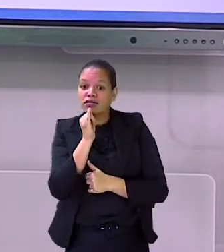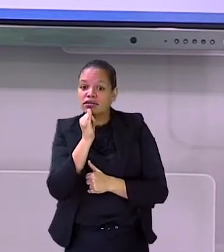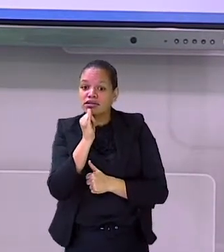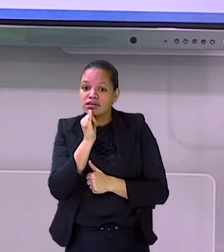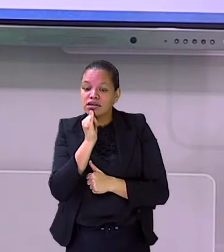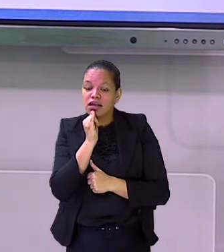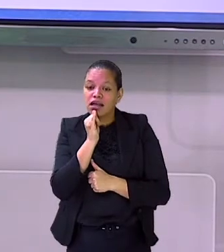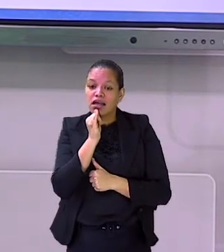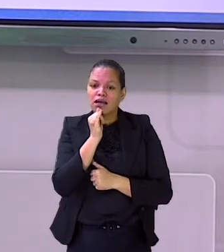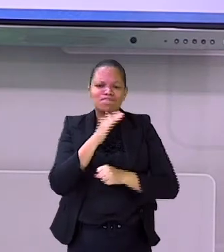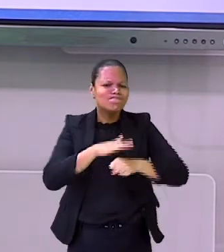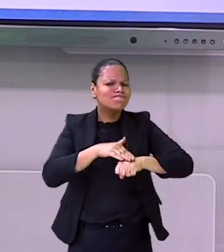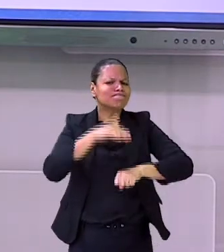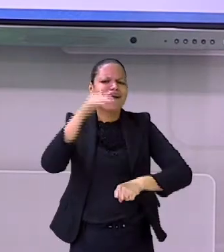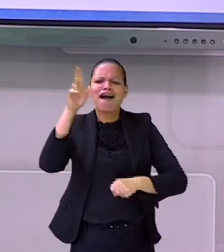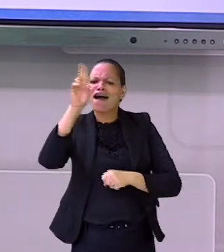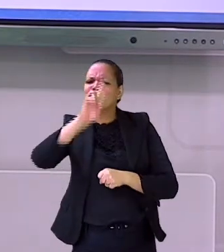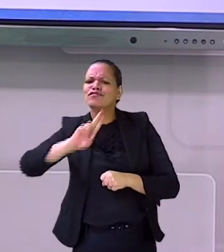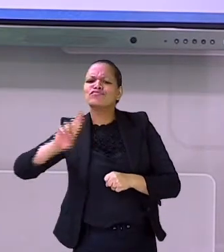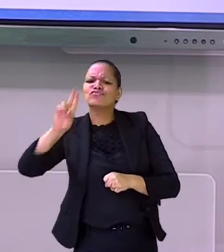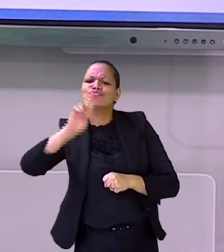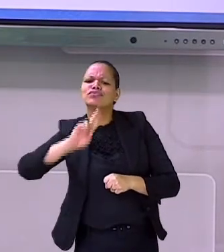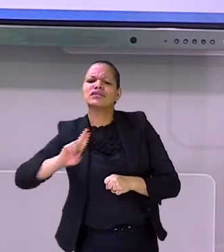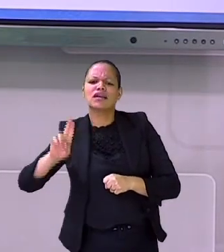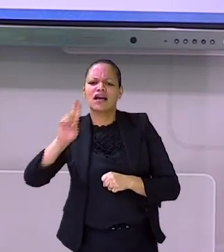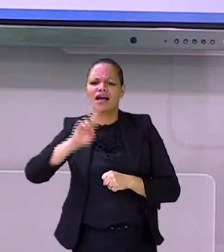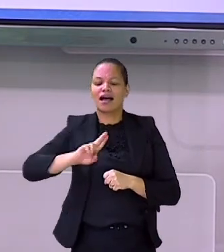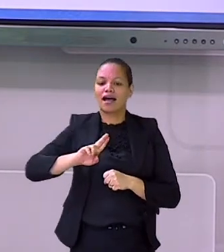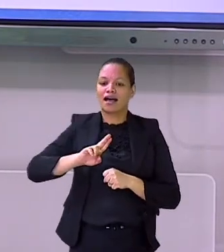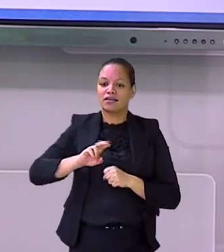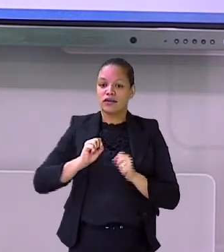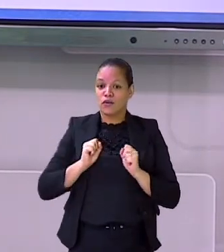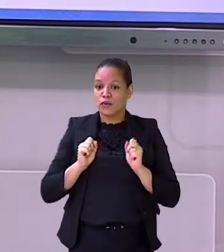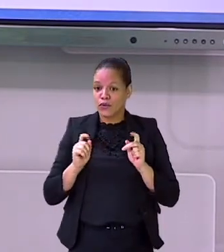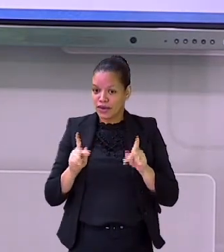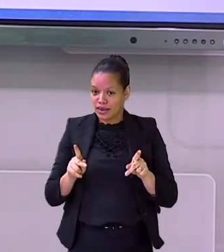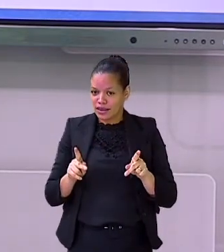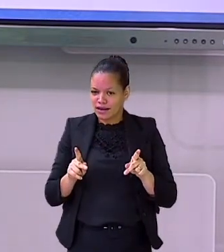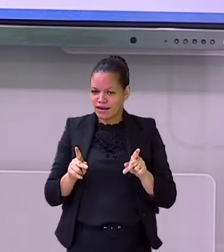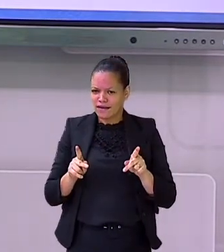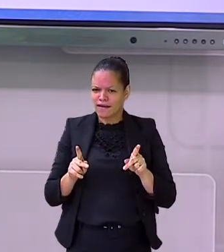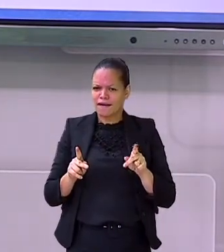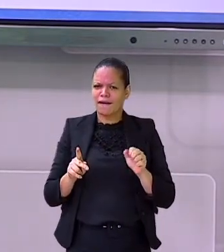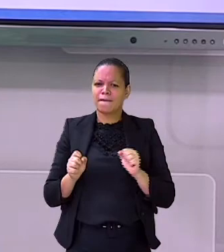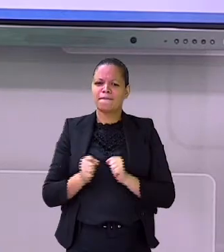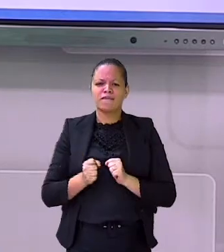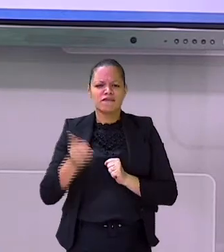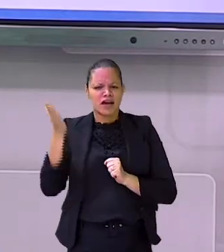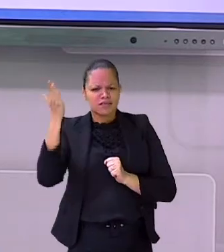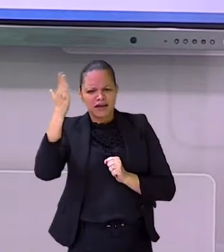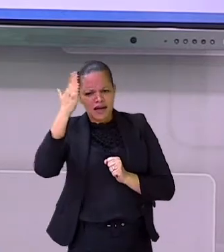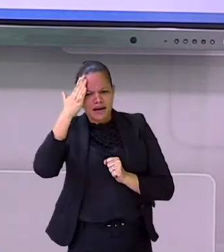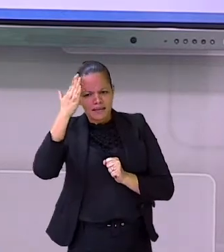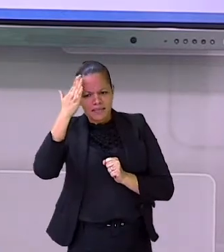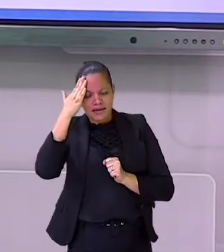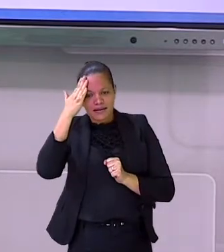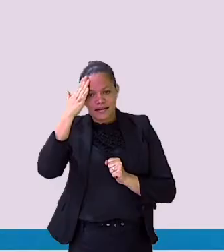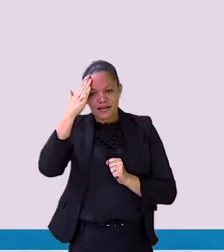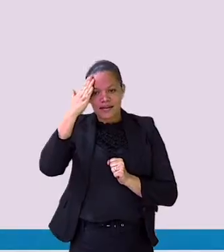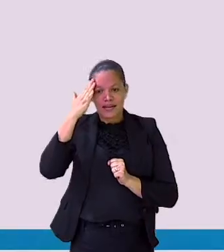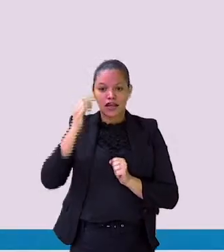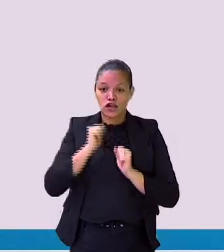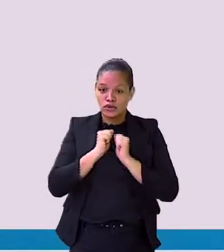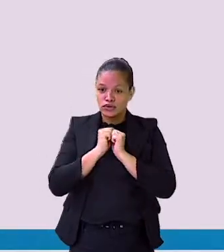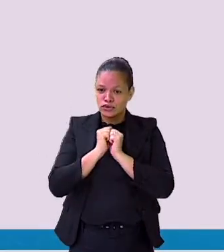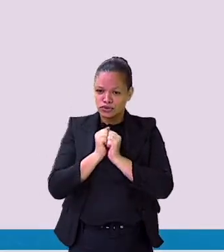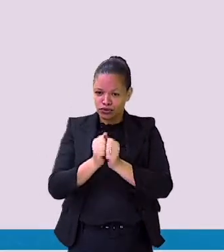mais utilizados principalmente dentro do nosso terceiro ano, que a gente vai ter acesso. Então, o